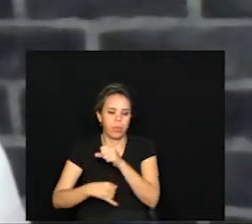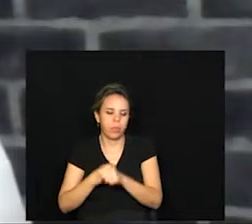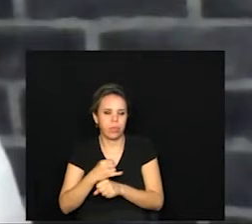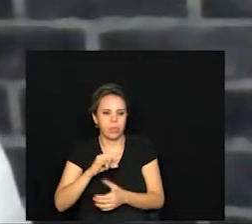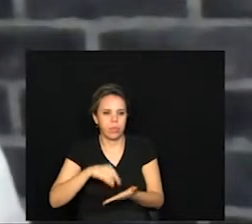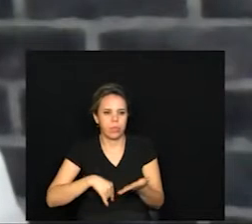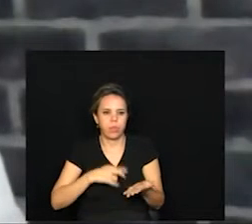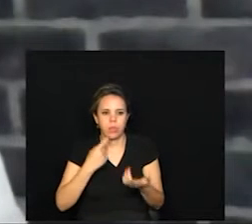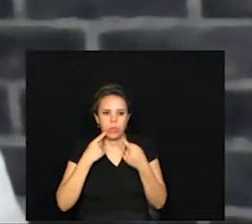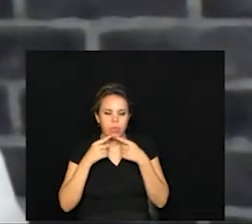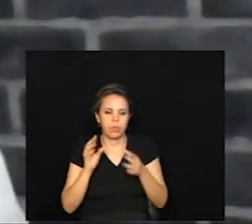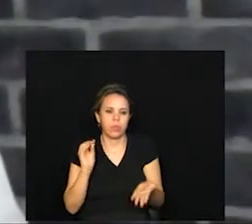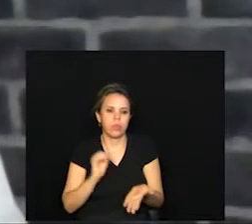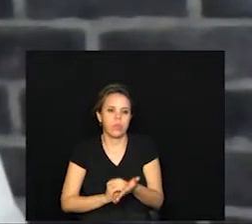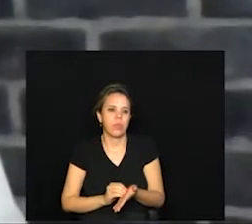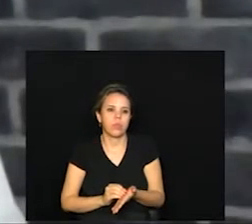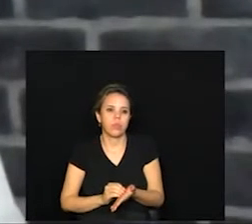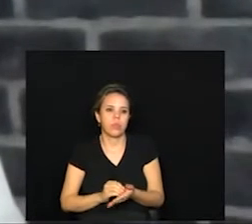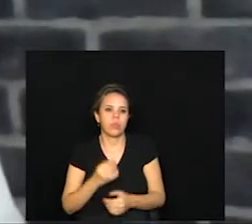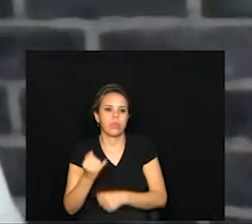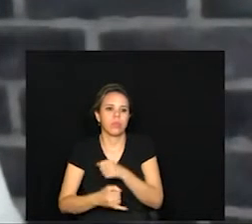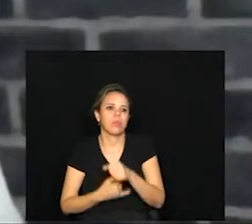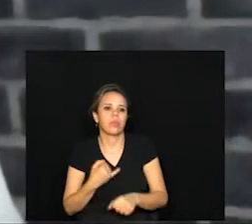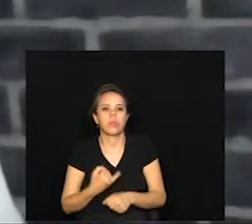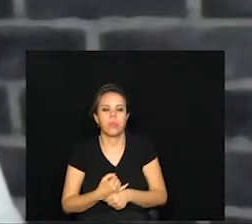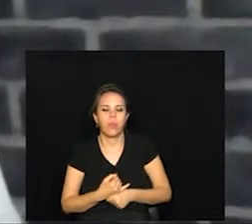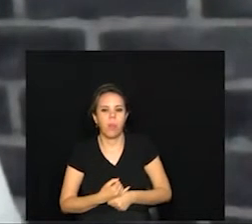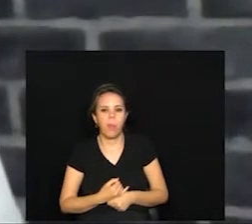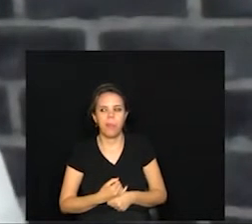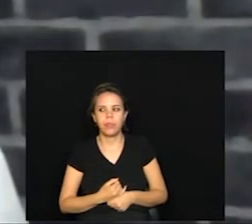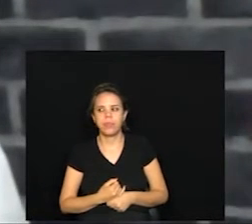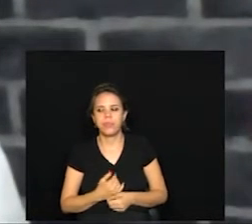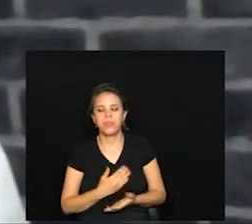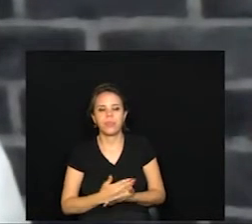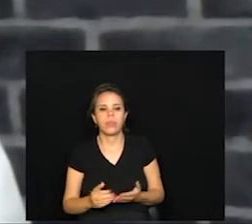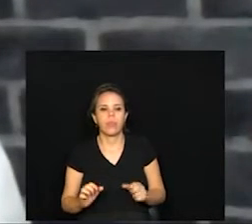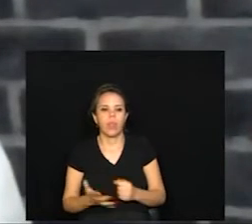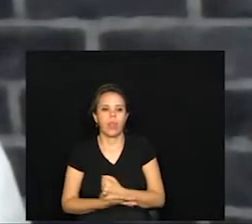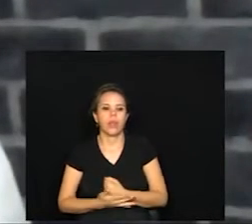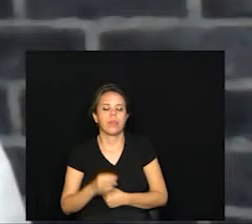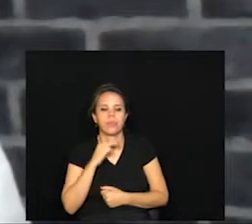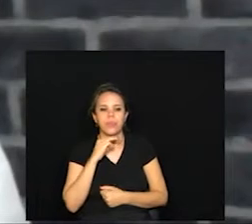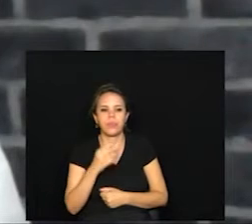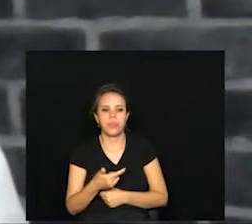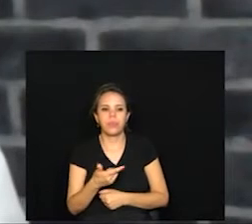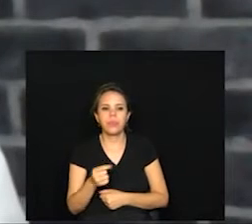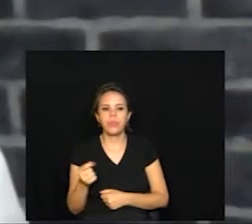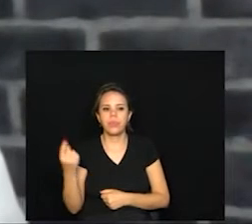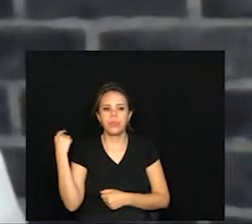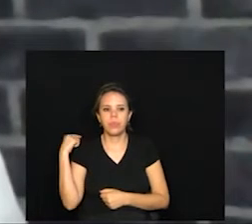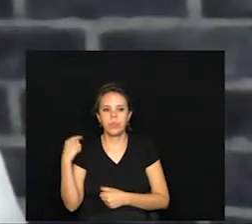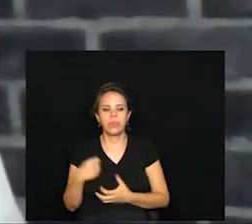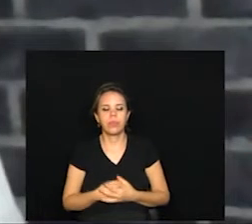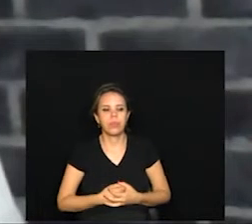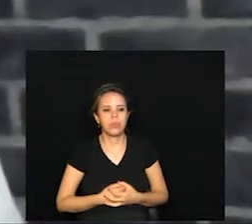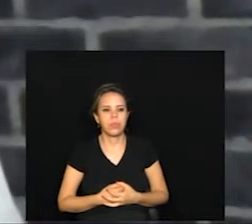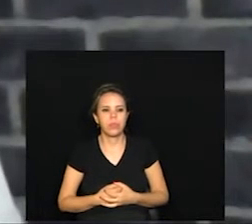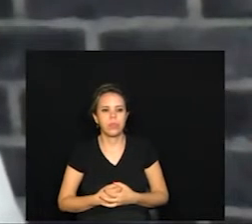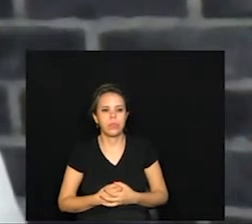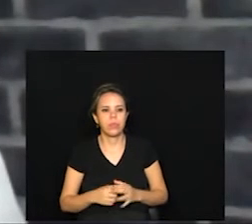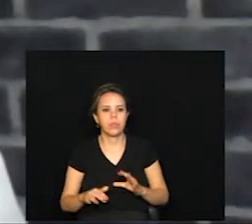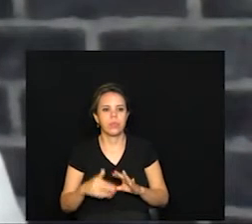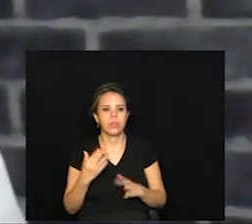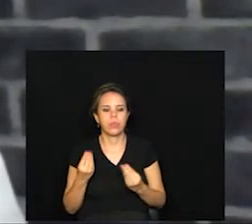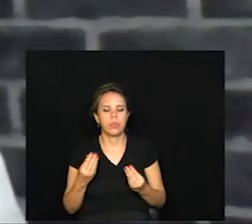formulários que foram demandados pela internet. No início da pandemia, em março de 2020, Gabriel, a gente